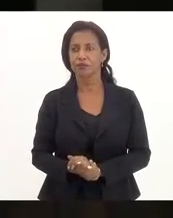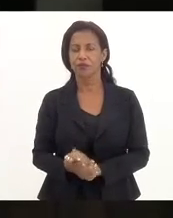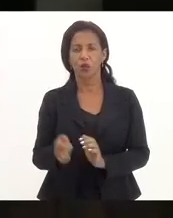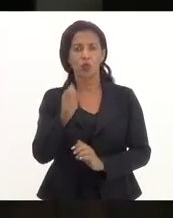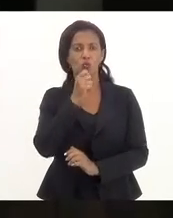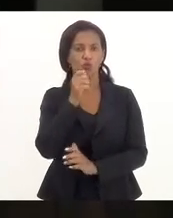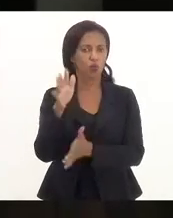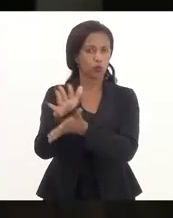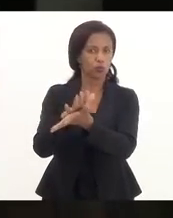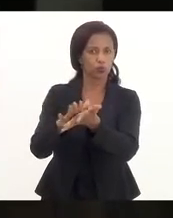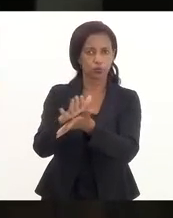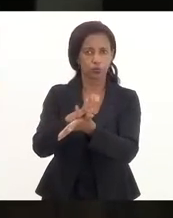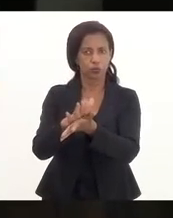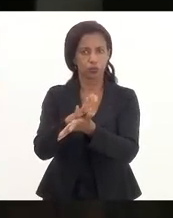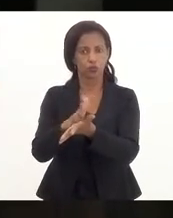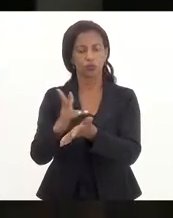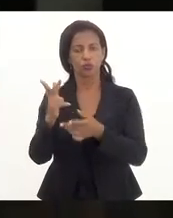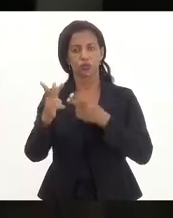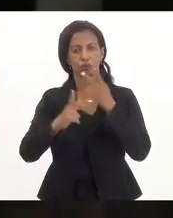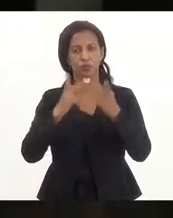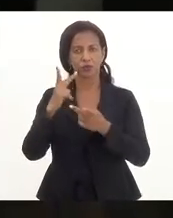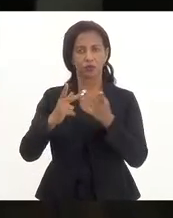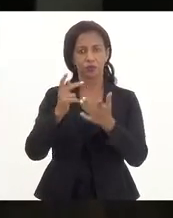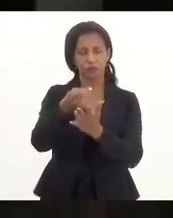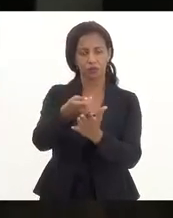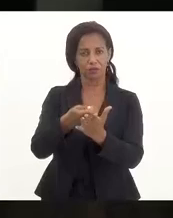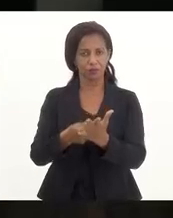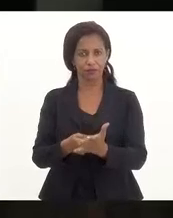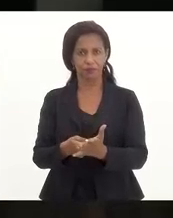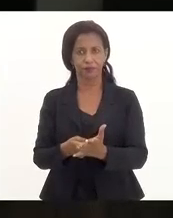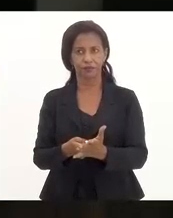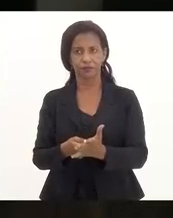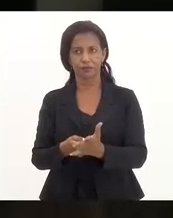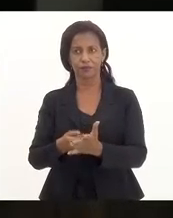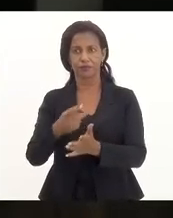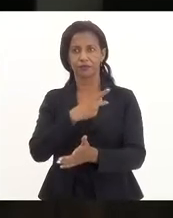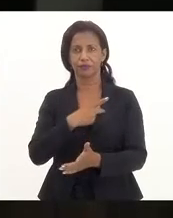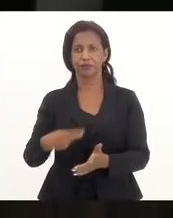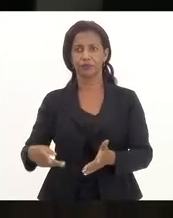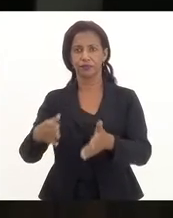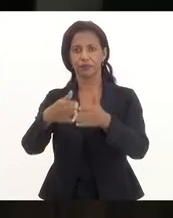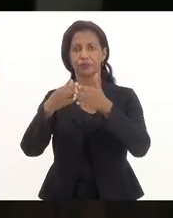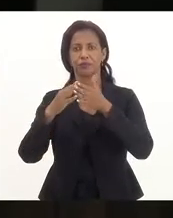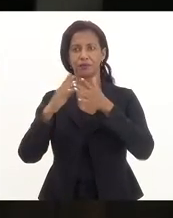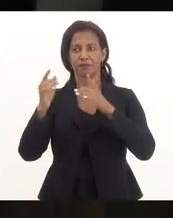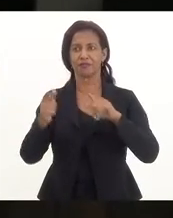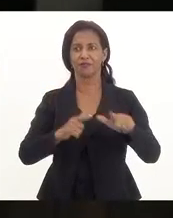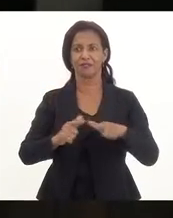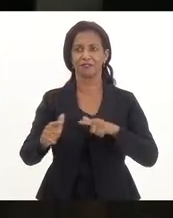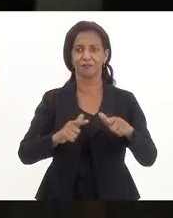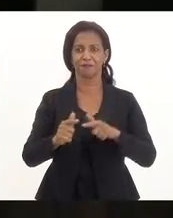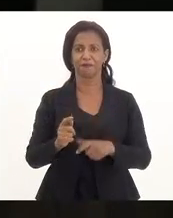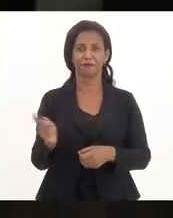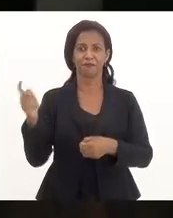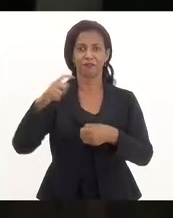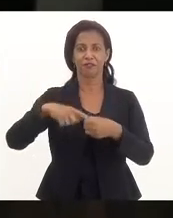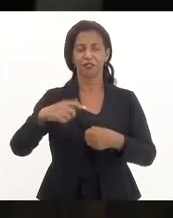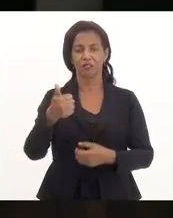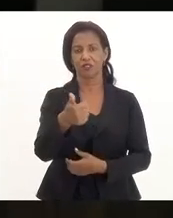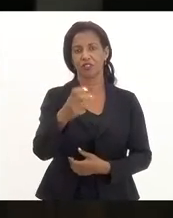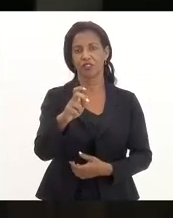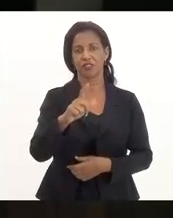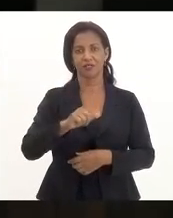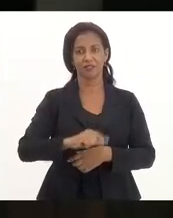Não havendo mais oradores inscritos, a presidência suspende os trabalhos até às 15